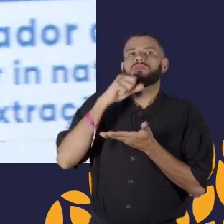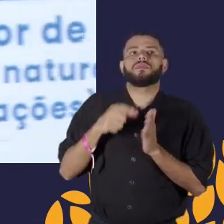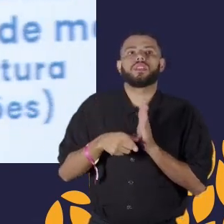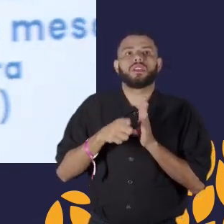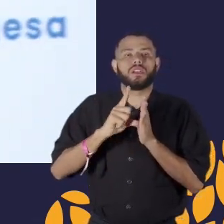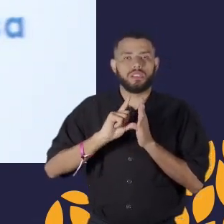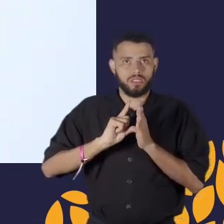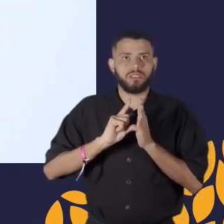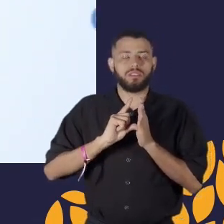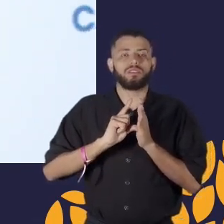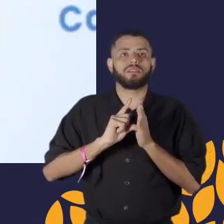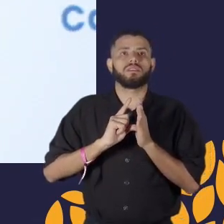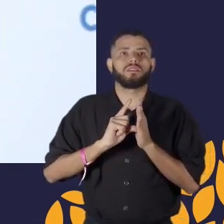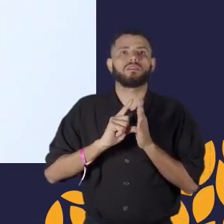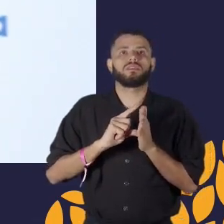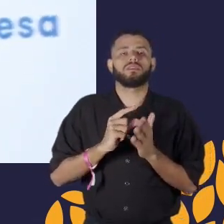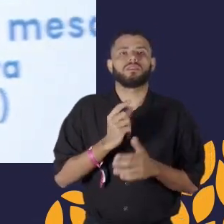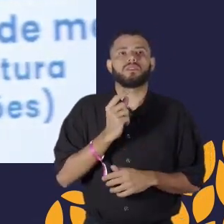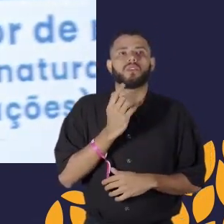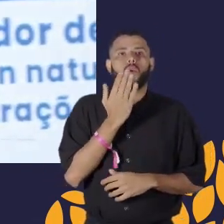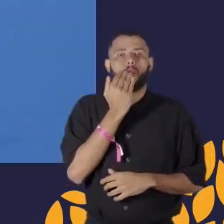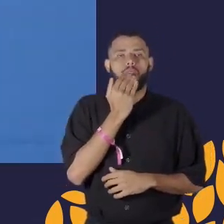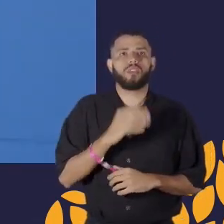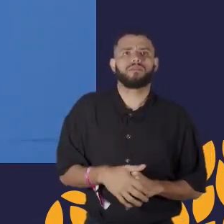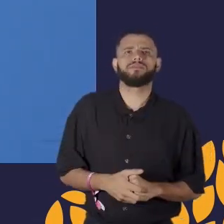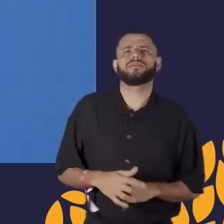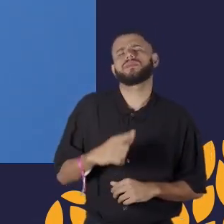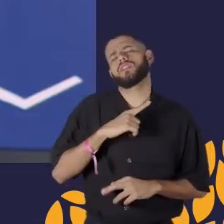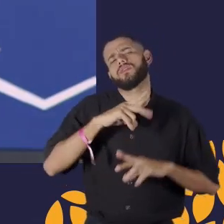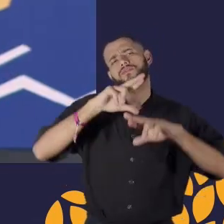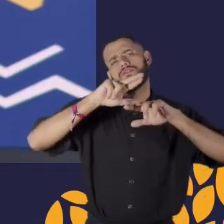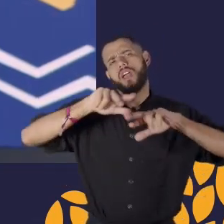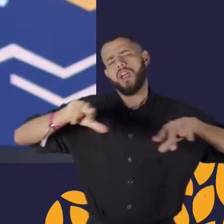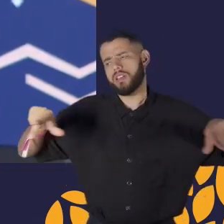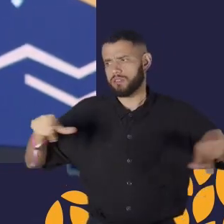Já vamos falar mais de indicações. São diversas.